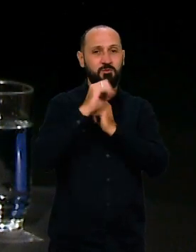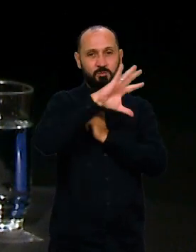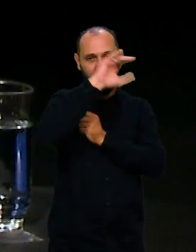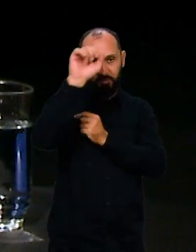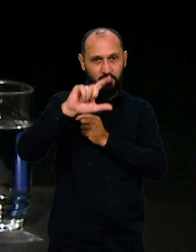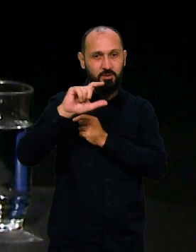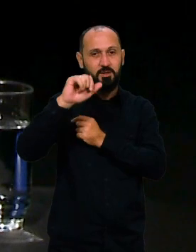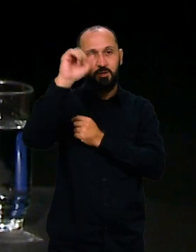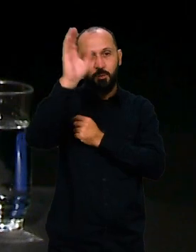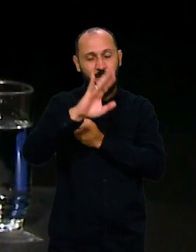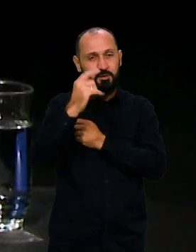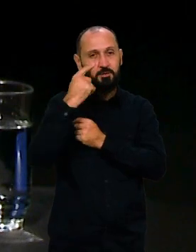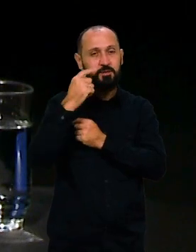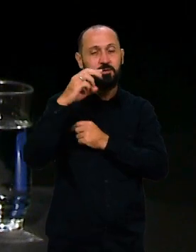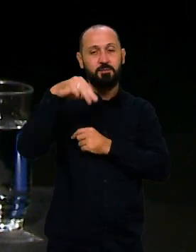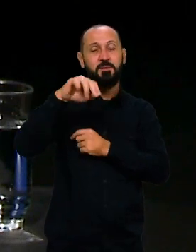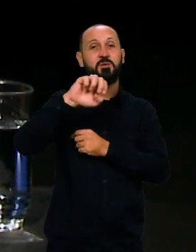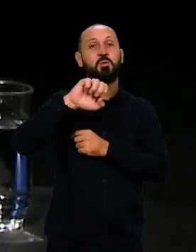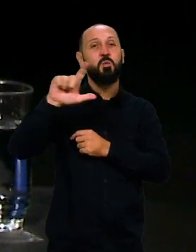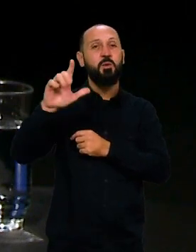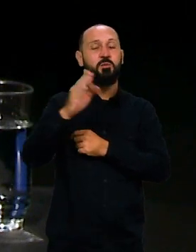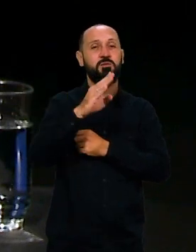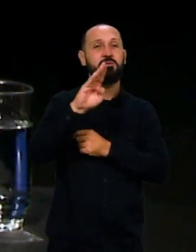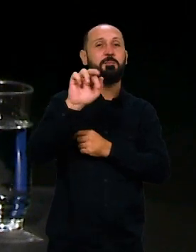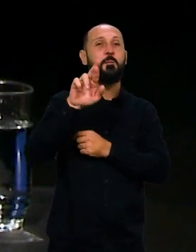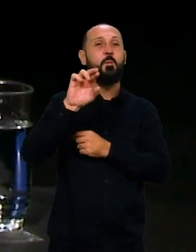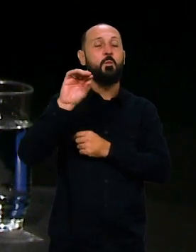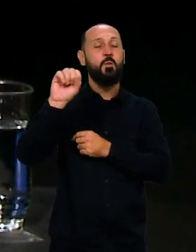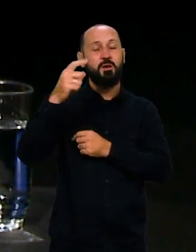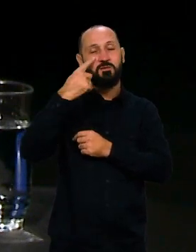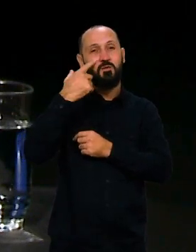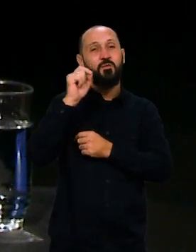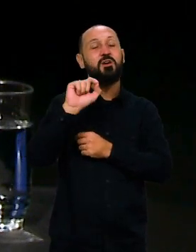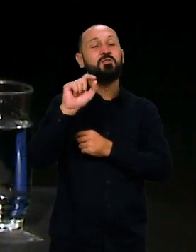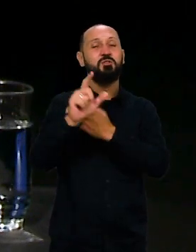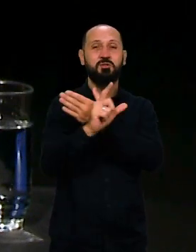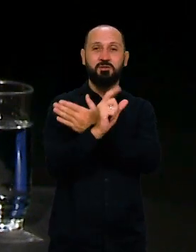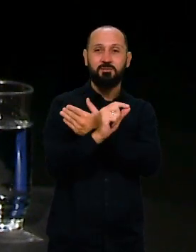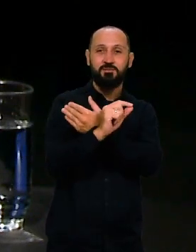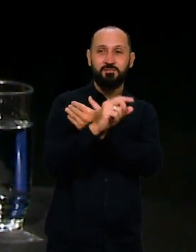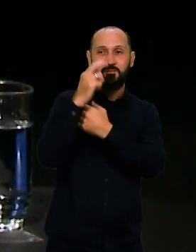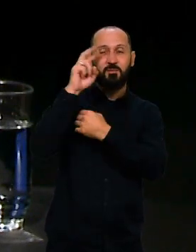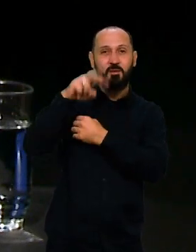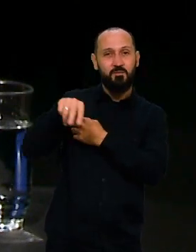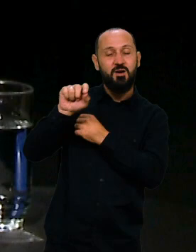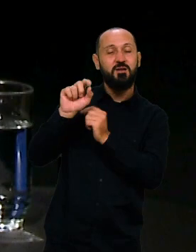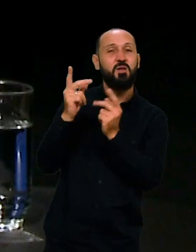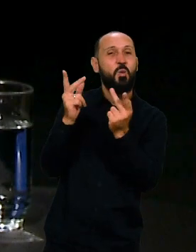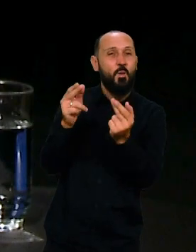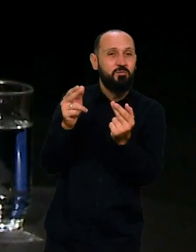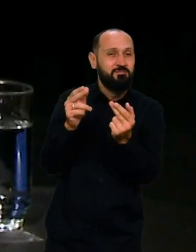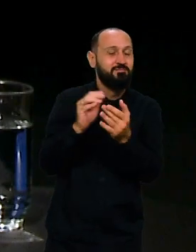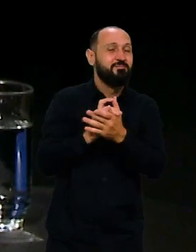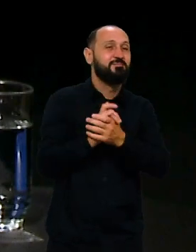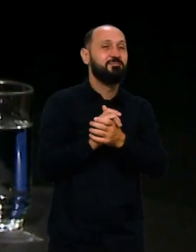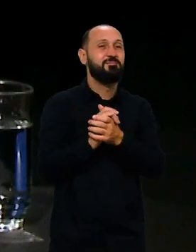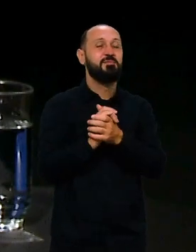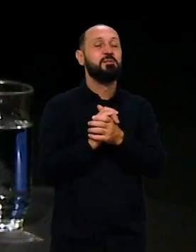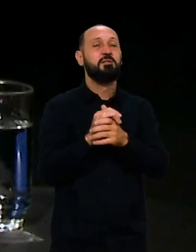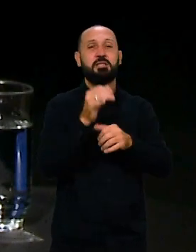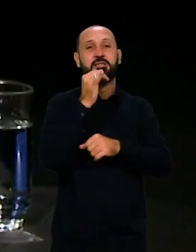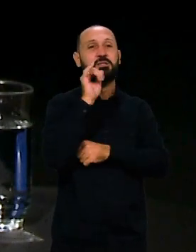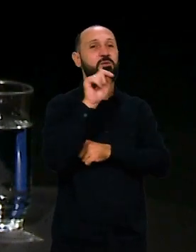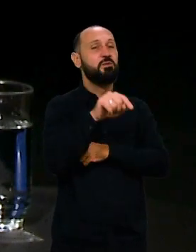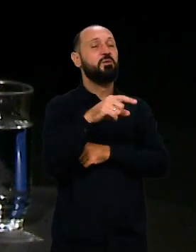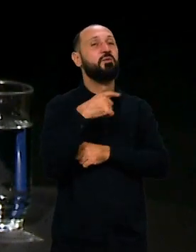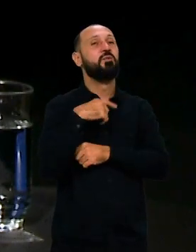para a sociedade do Mato Grosso do Sul e do Brasil. E o Manuel de Barros fazia isso muito bem. Então eu enxergo o Pantanal aos olhos de Manuel de